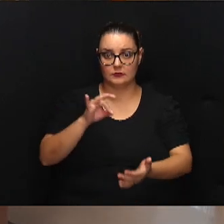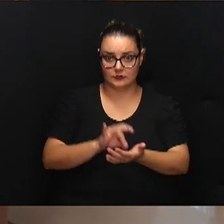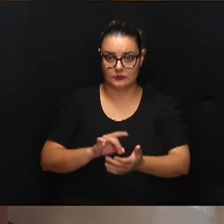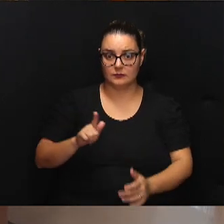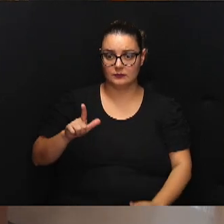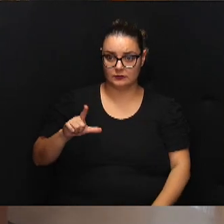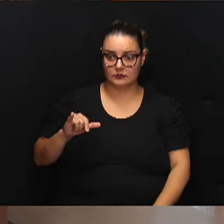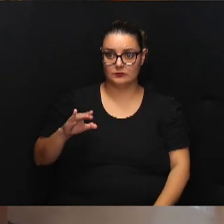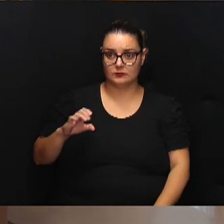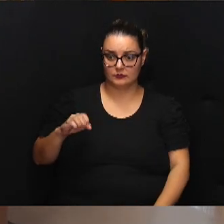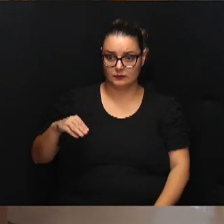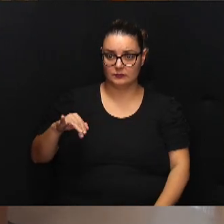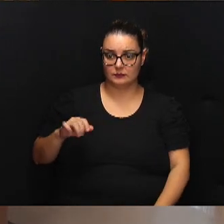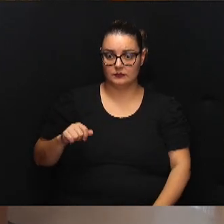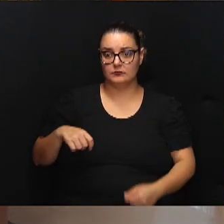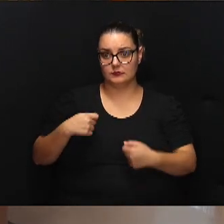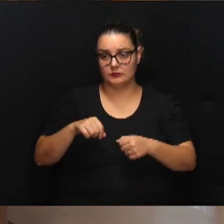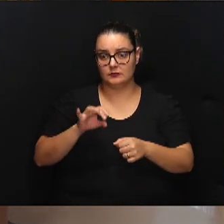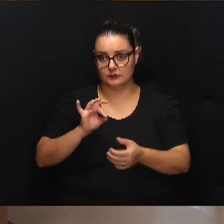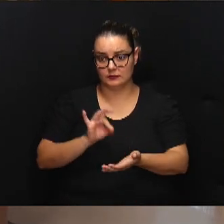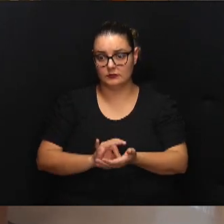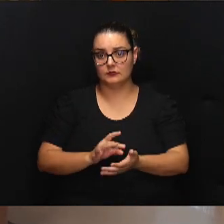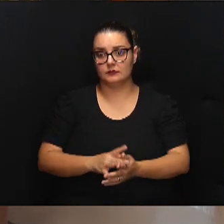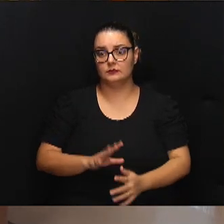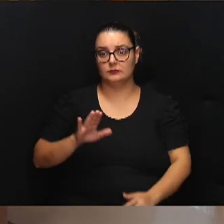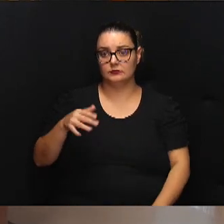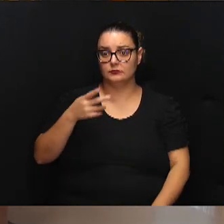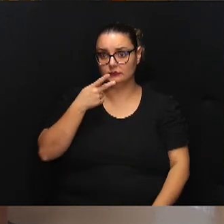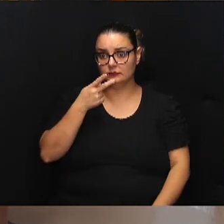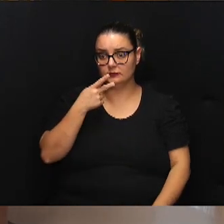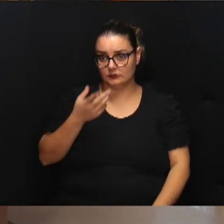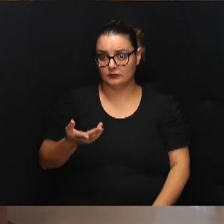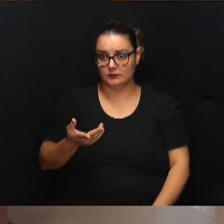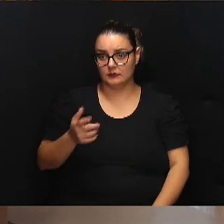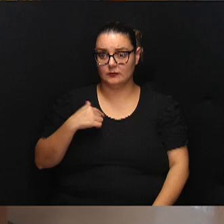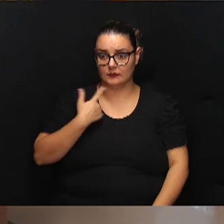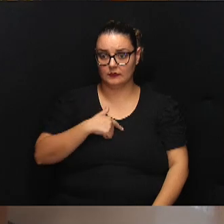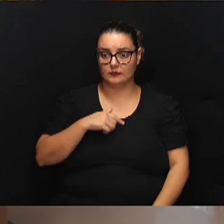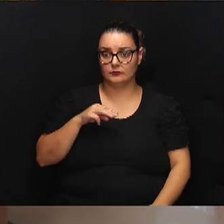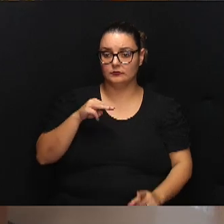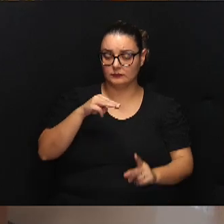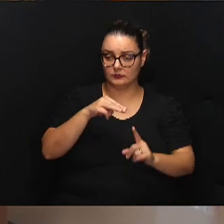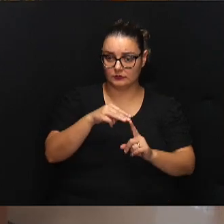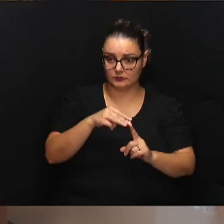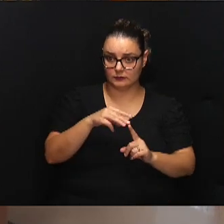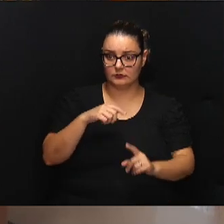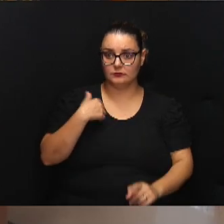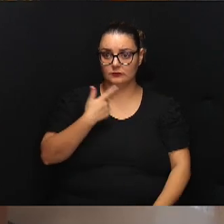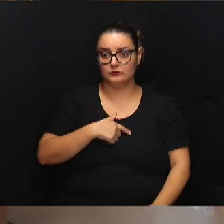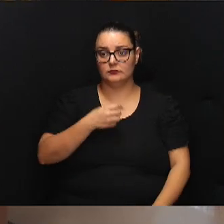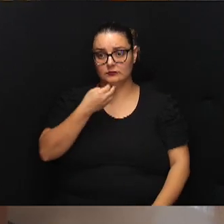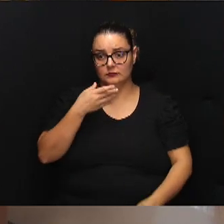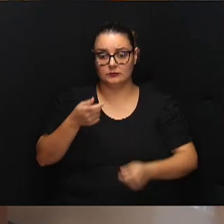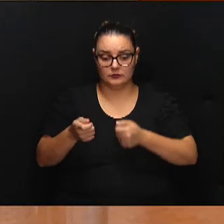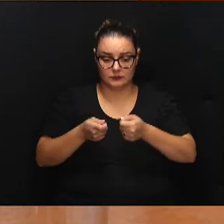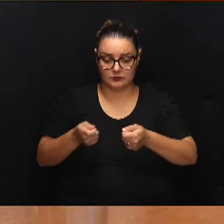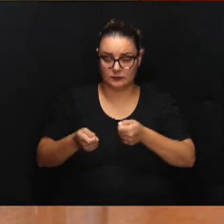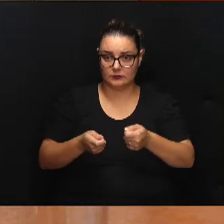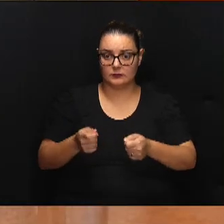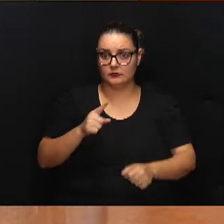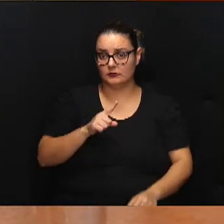glicemia, a gente precisa mesmo, mas quando a gente fala que as nossas metas, para a gente estar bem controlado,